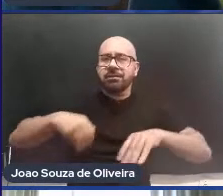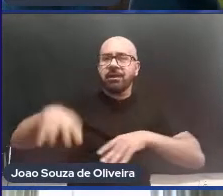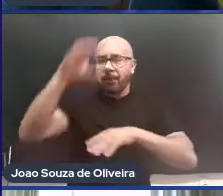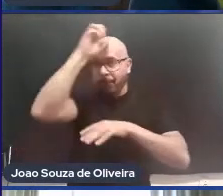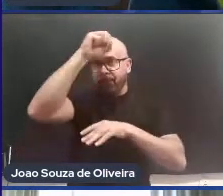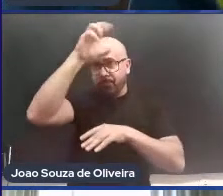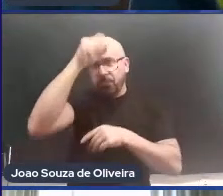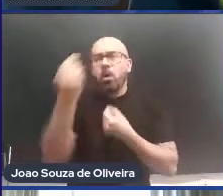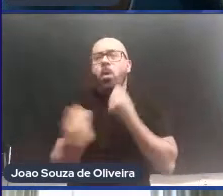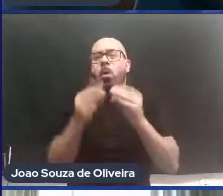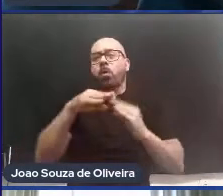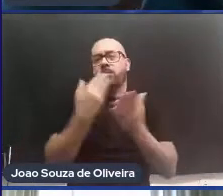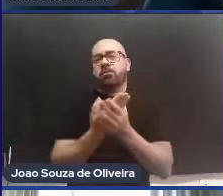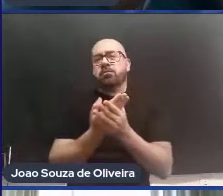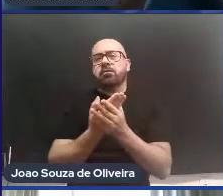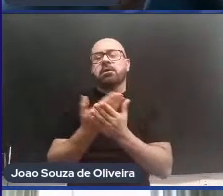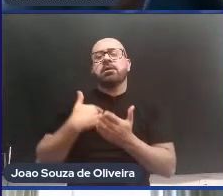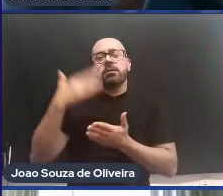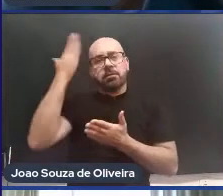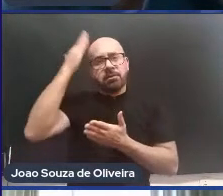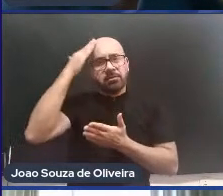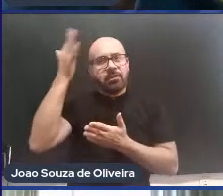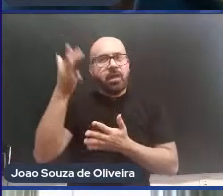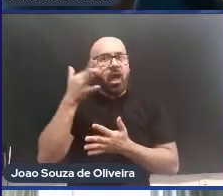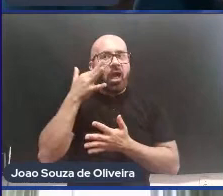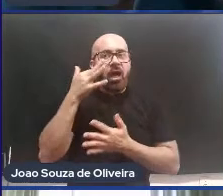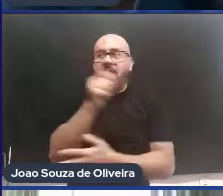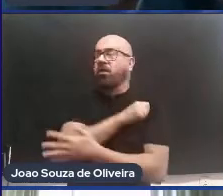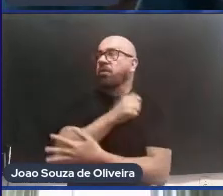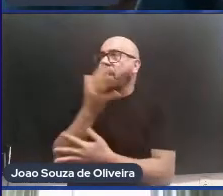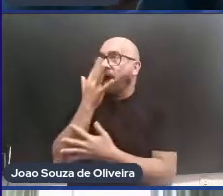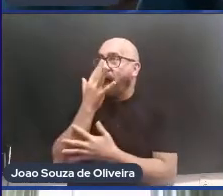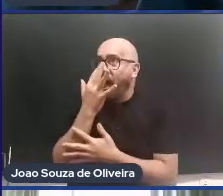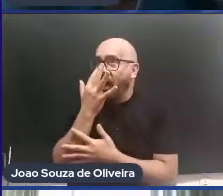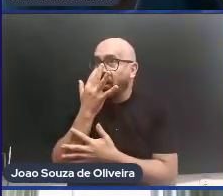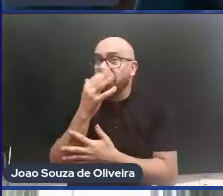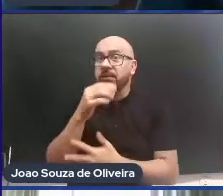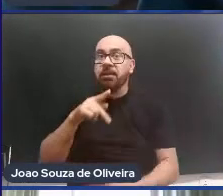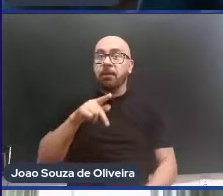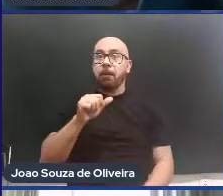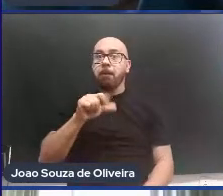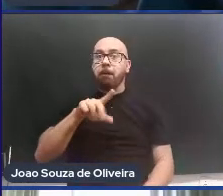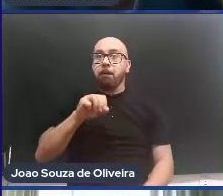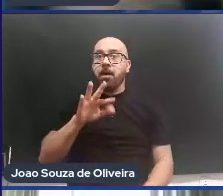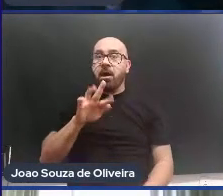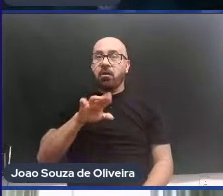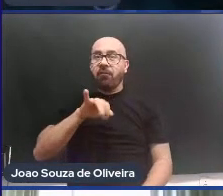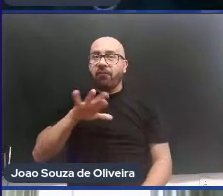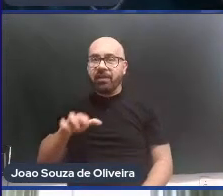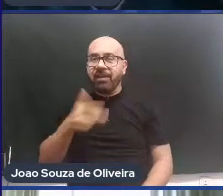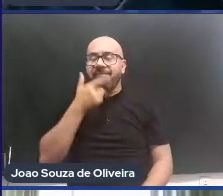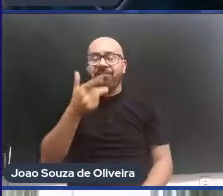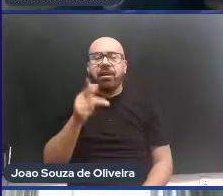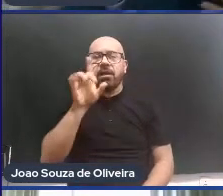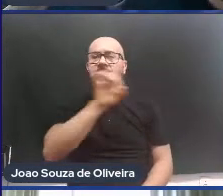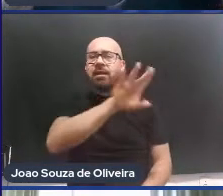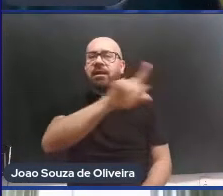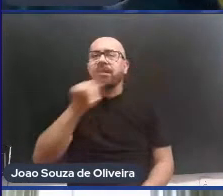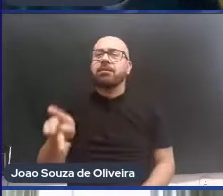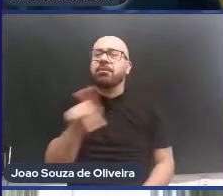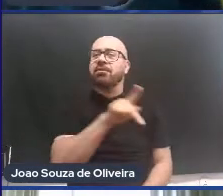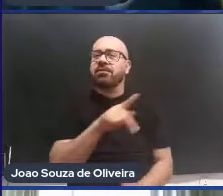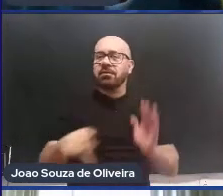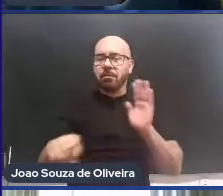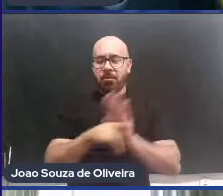a gente tem que encantar os alunos né como é que diz Paulo Freire cada professor Bruno né